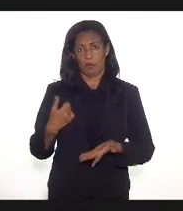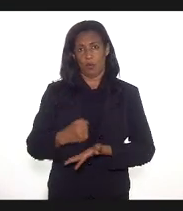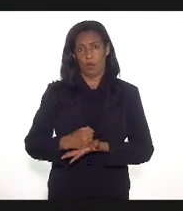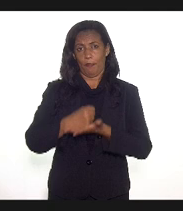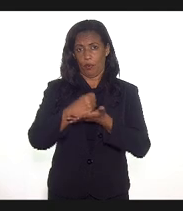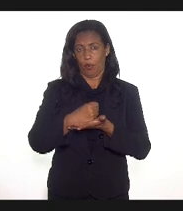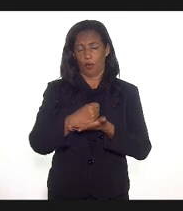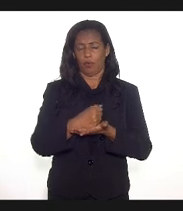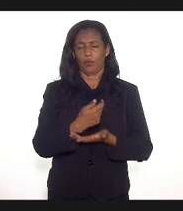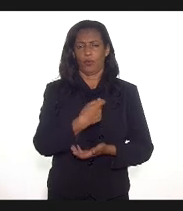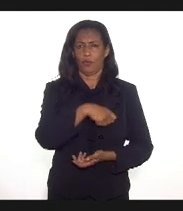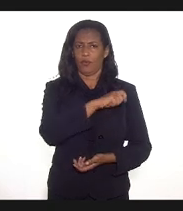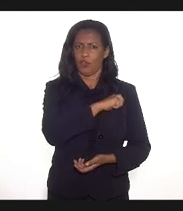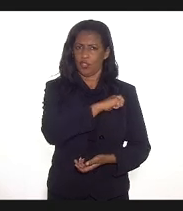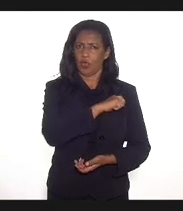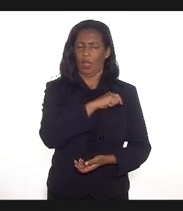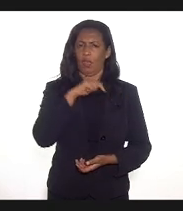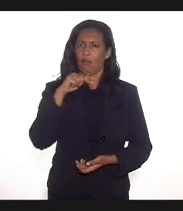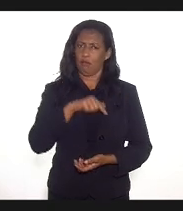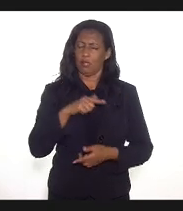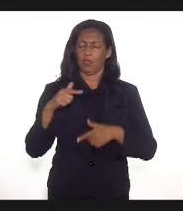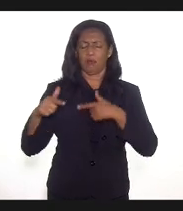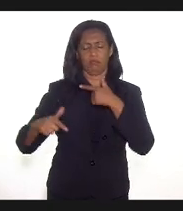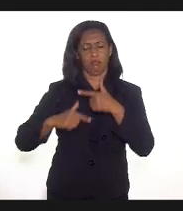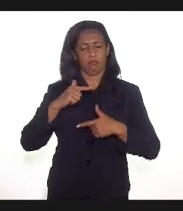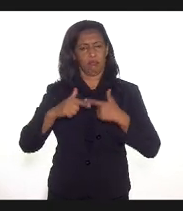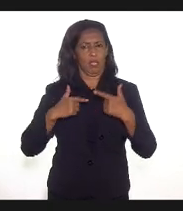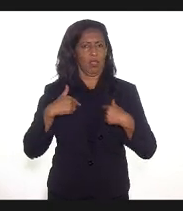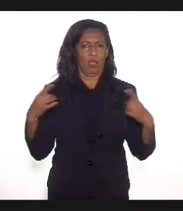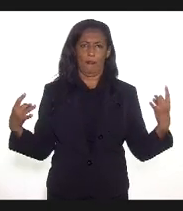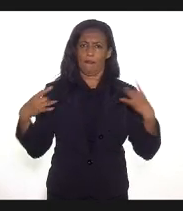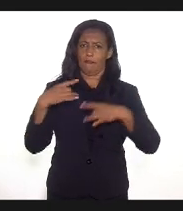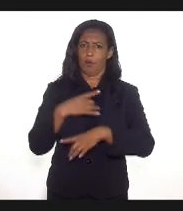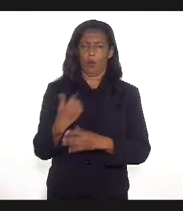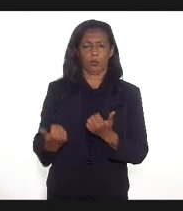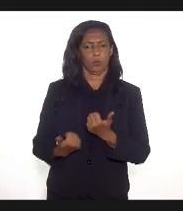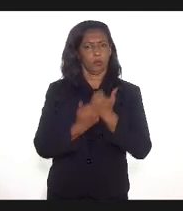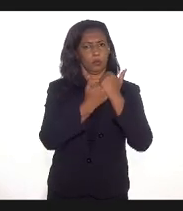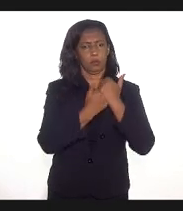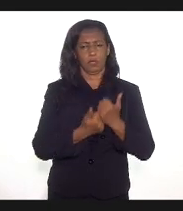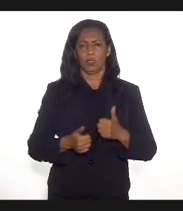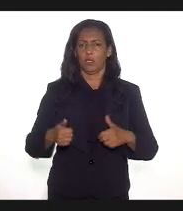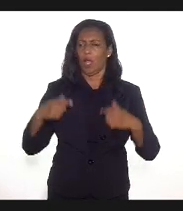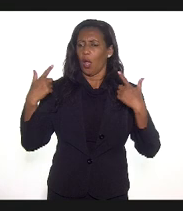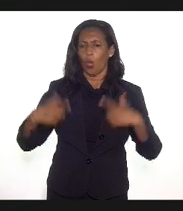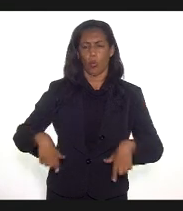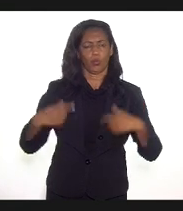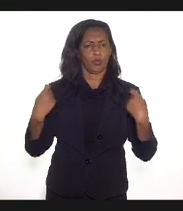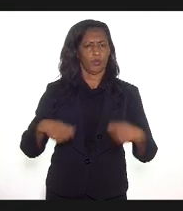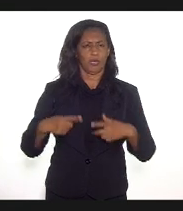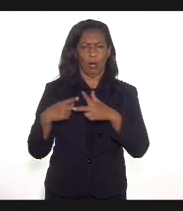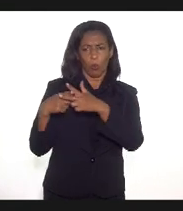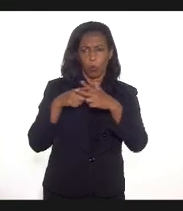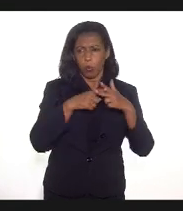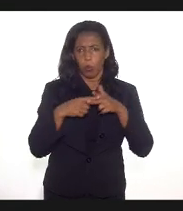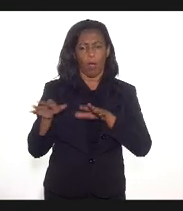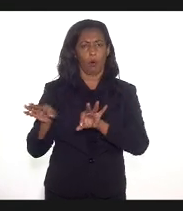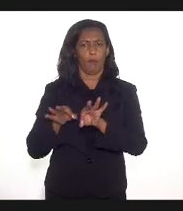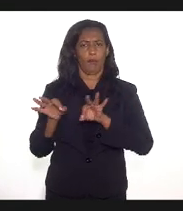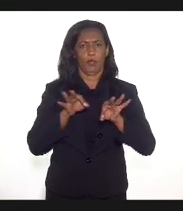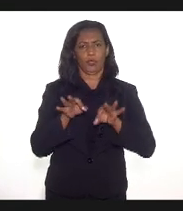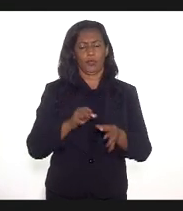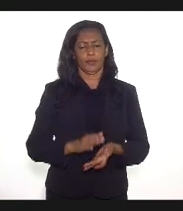assessoria fiscal a essa ferramenta e dizer que a gente está à disposição para apoiar, ajudar no que for necessário para aperfeiçoar o